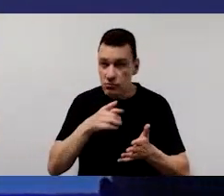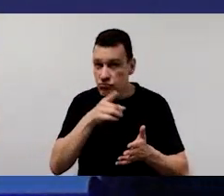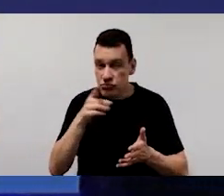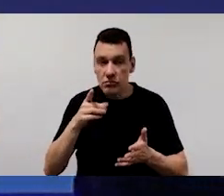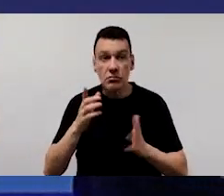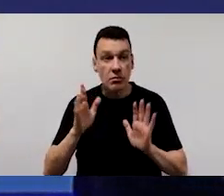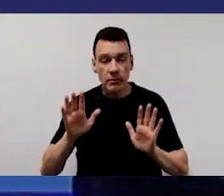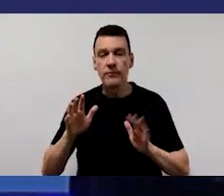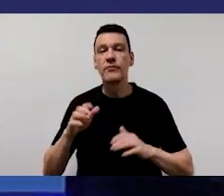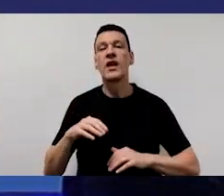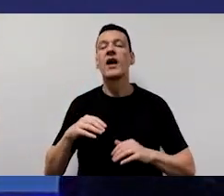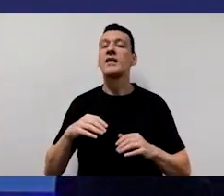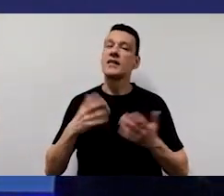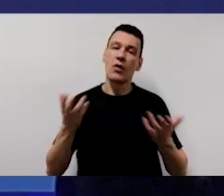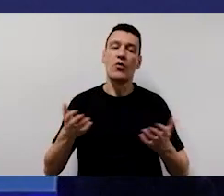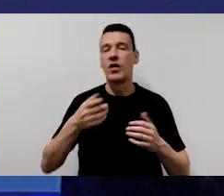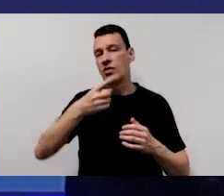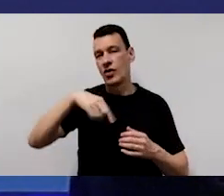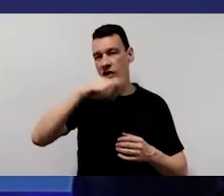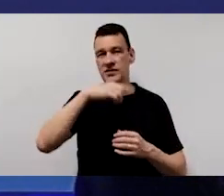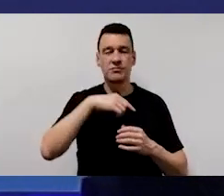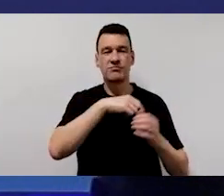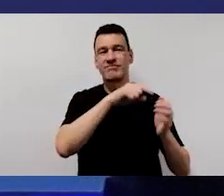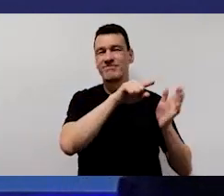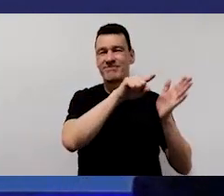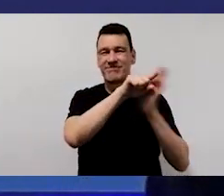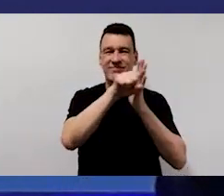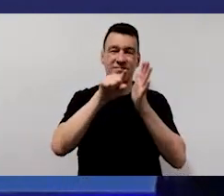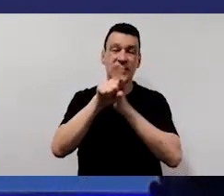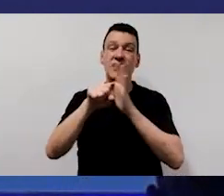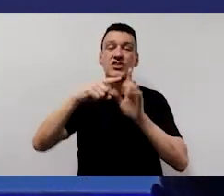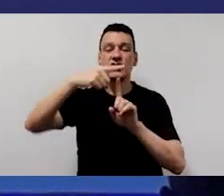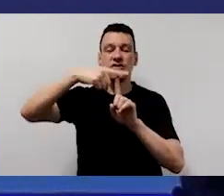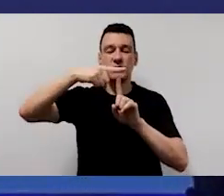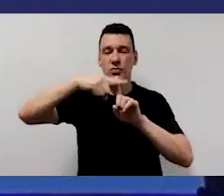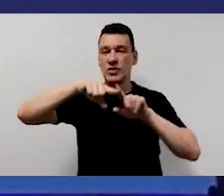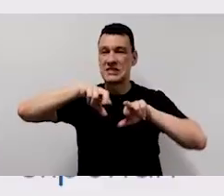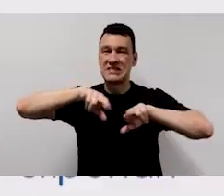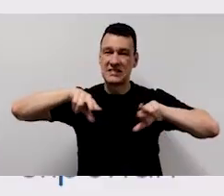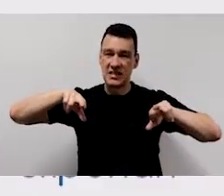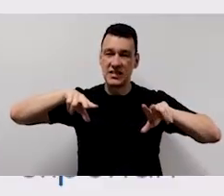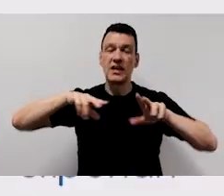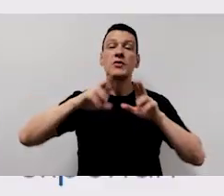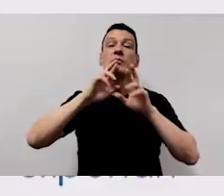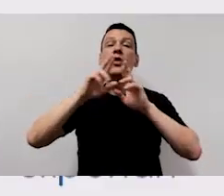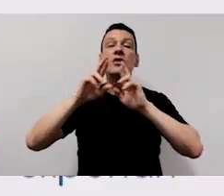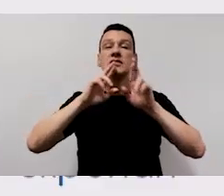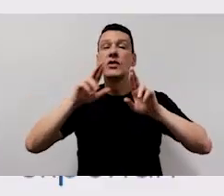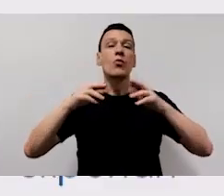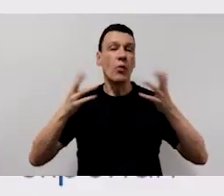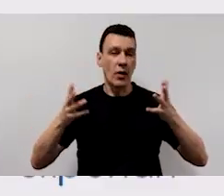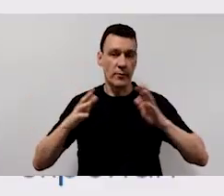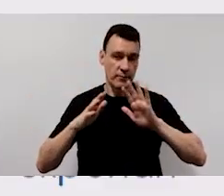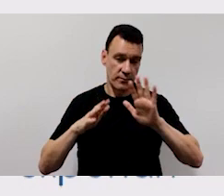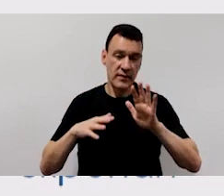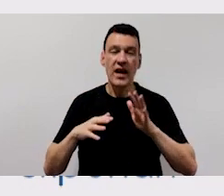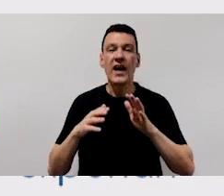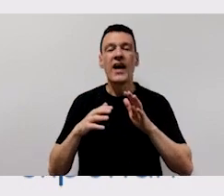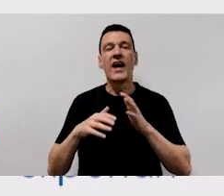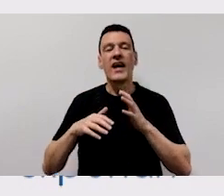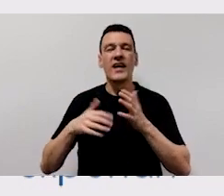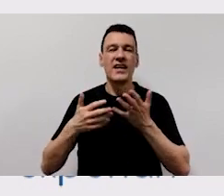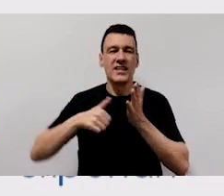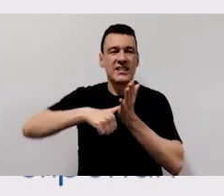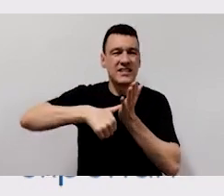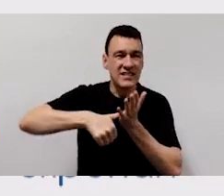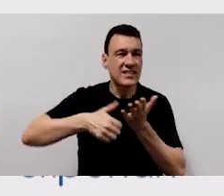isso, olhando pelos tipos, esses foram os resultados. Então, quando eu falo de roubo de identidade, então, uso de